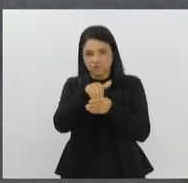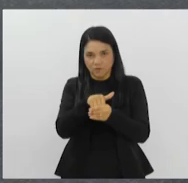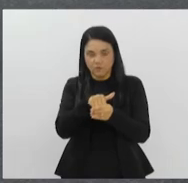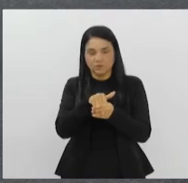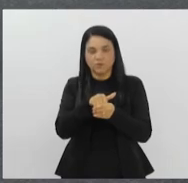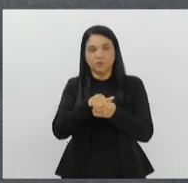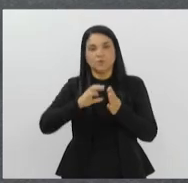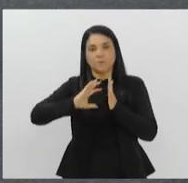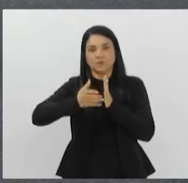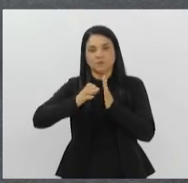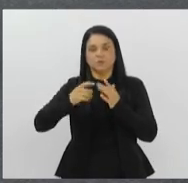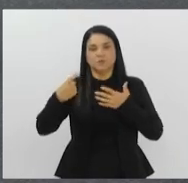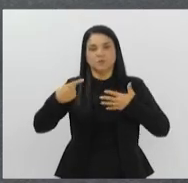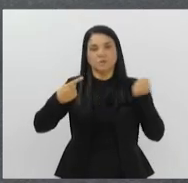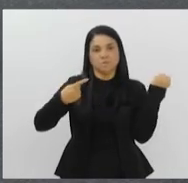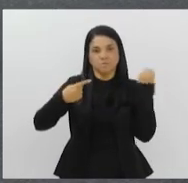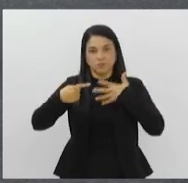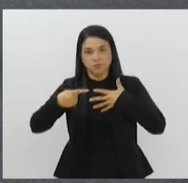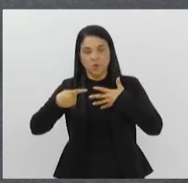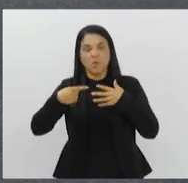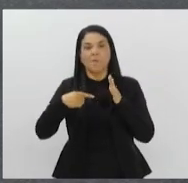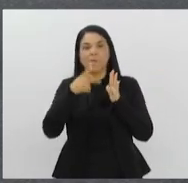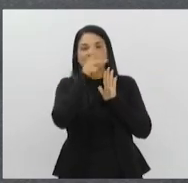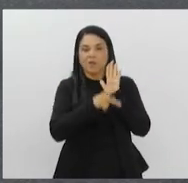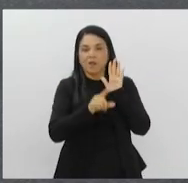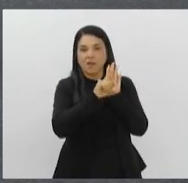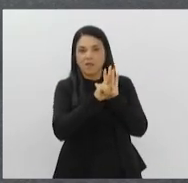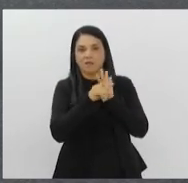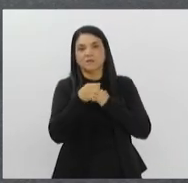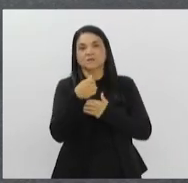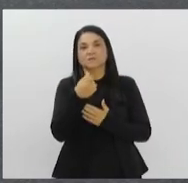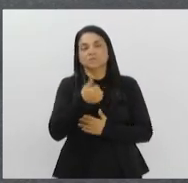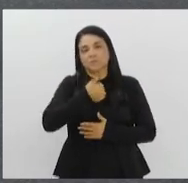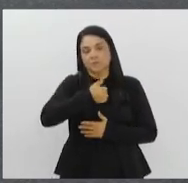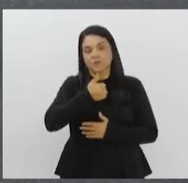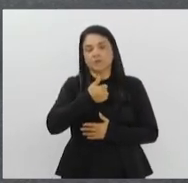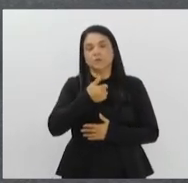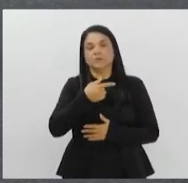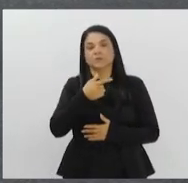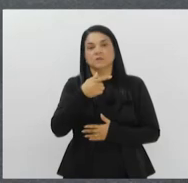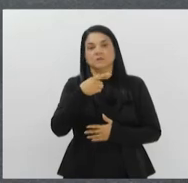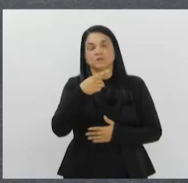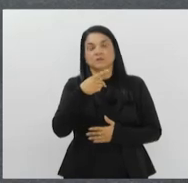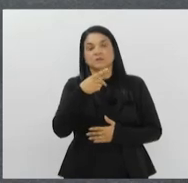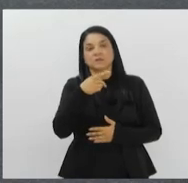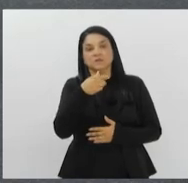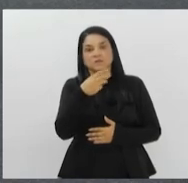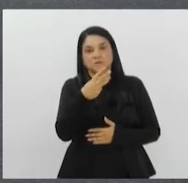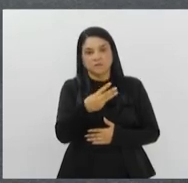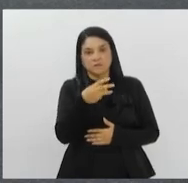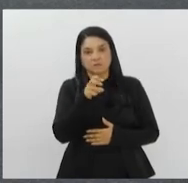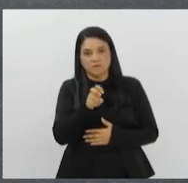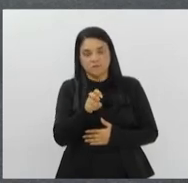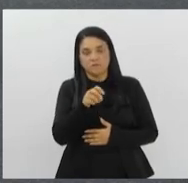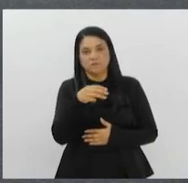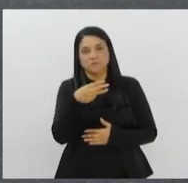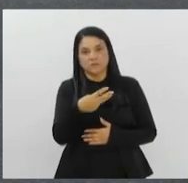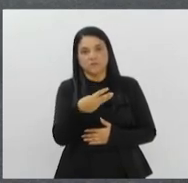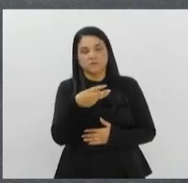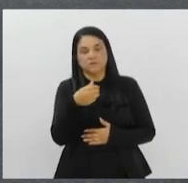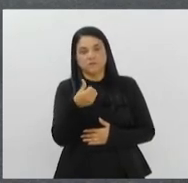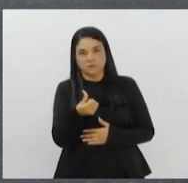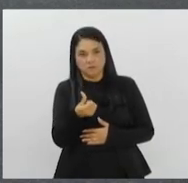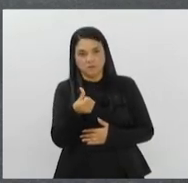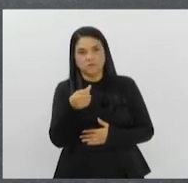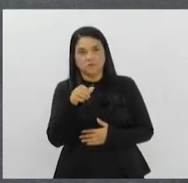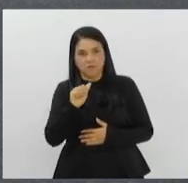do PSOL no projeto de lei, o primeiro da pauta, 3558-A, uma abstenção. E no nono da